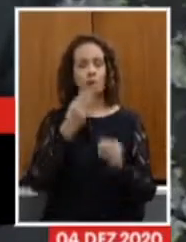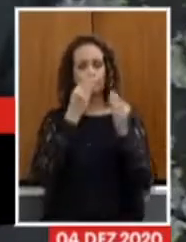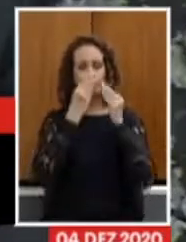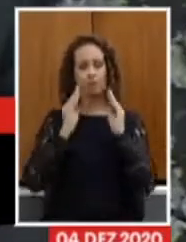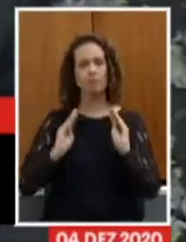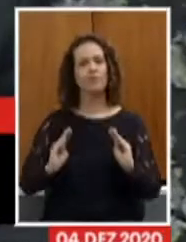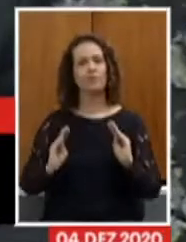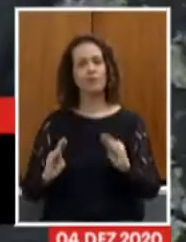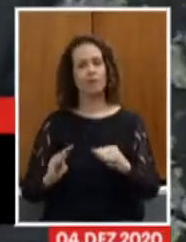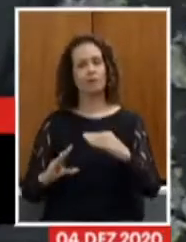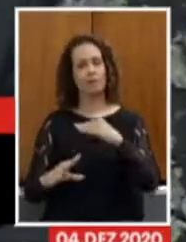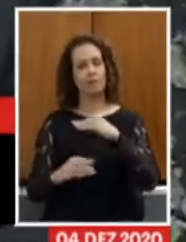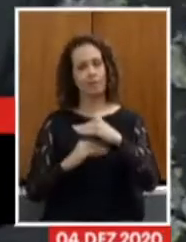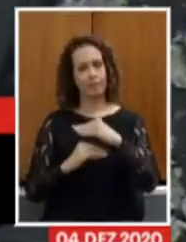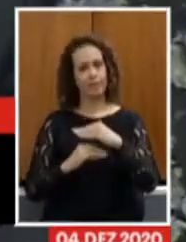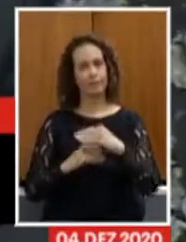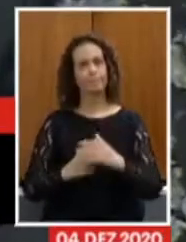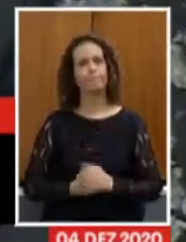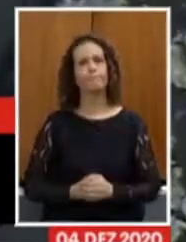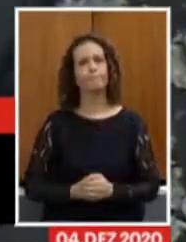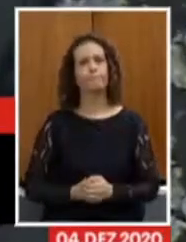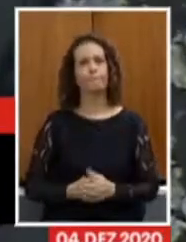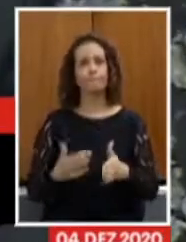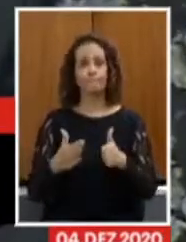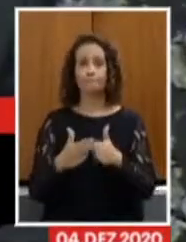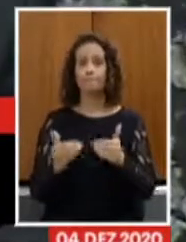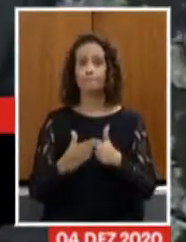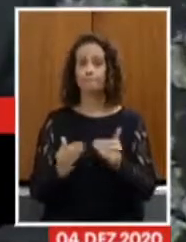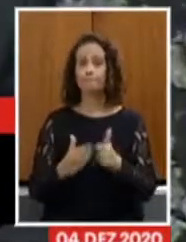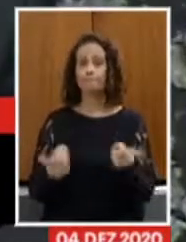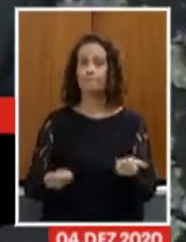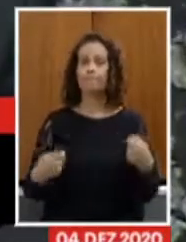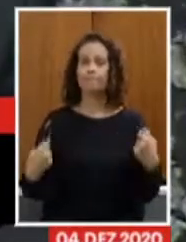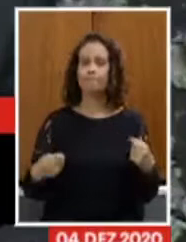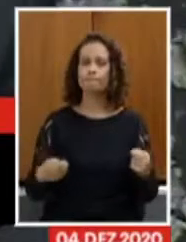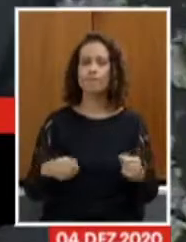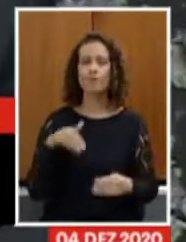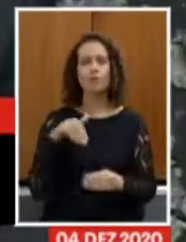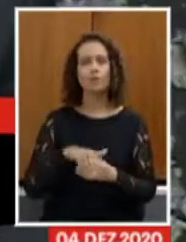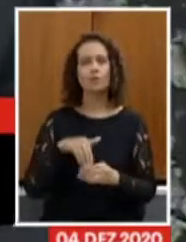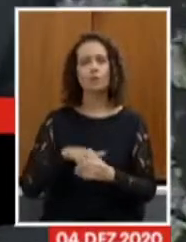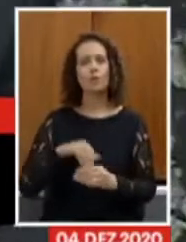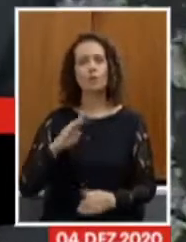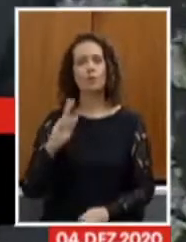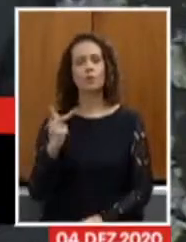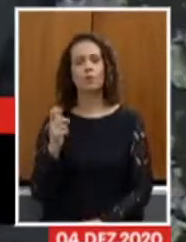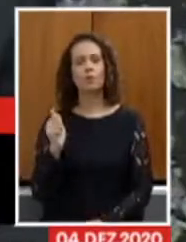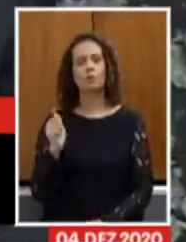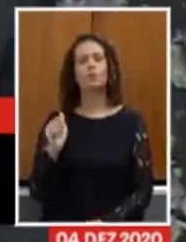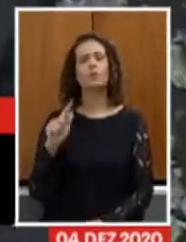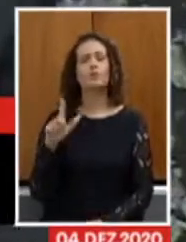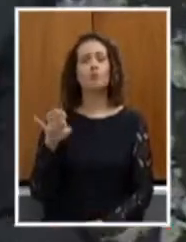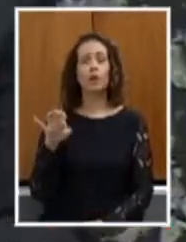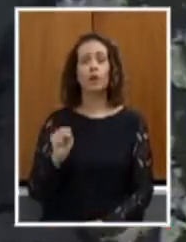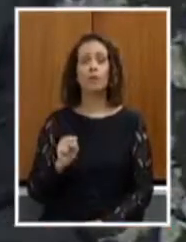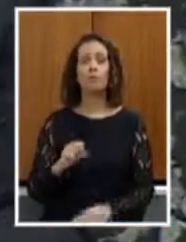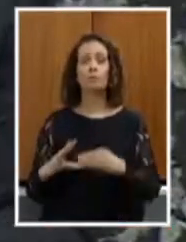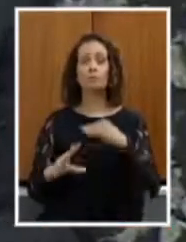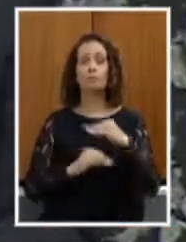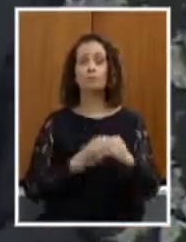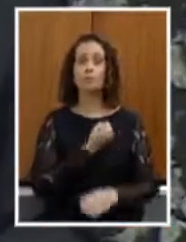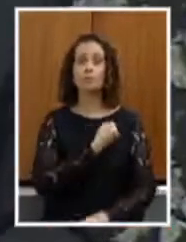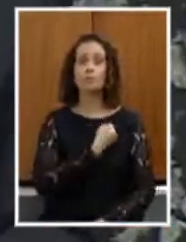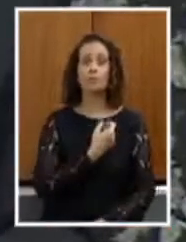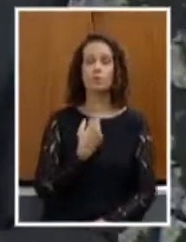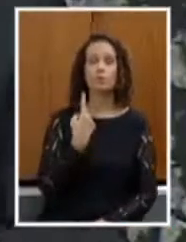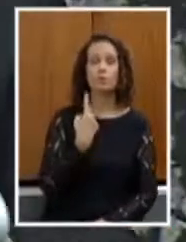rejeitada a emenda. Solicito que seja retificado o voto do deputado Charles Santos na emenda número 1, de não para sim.